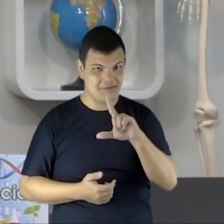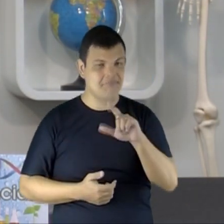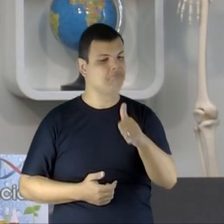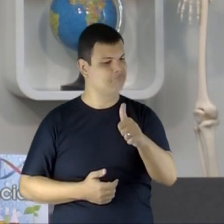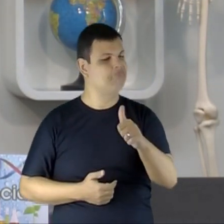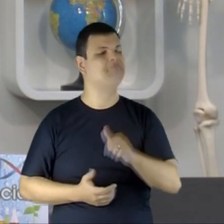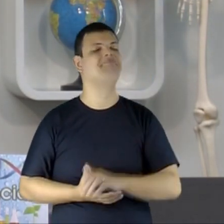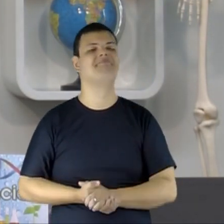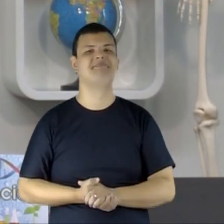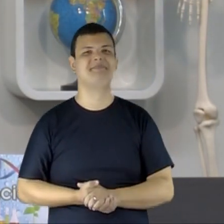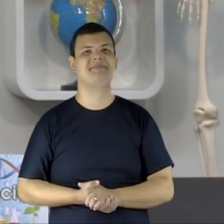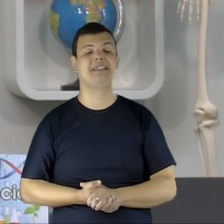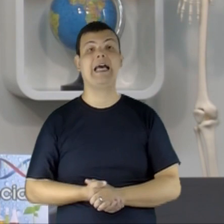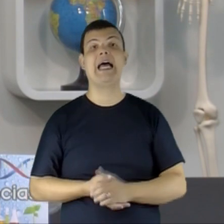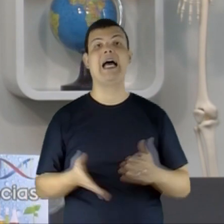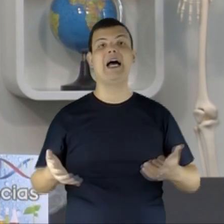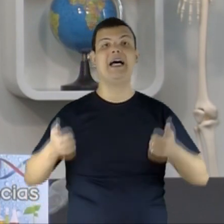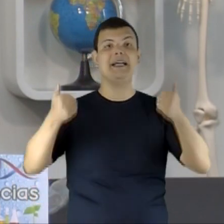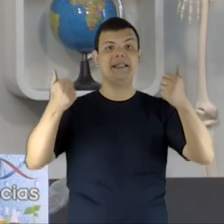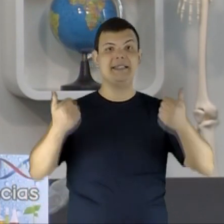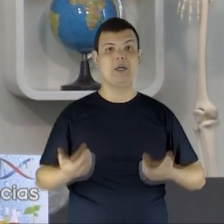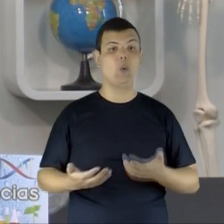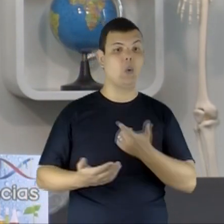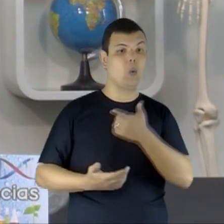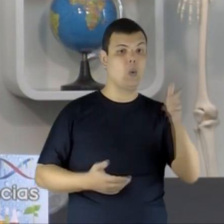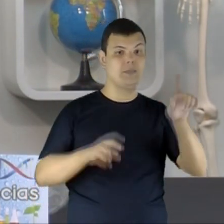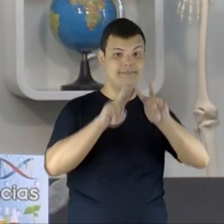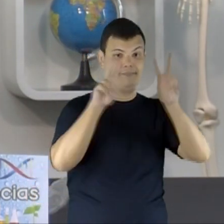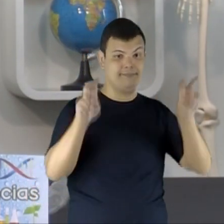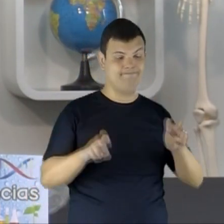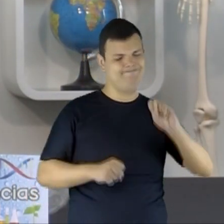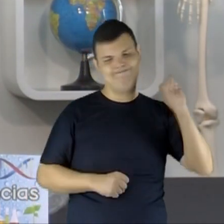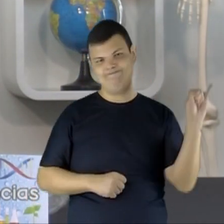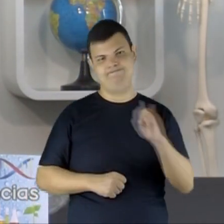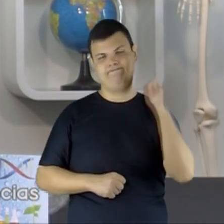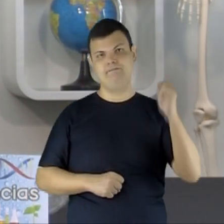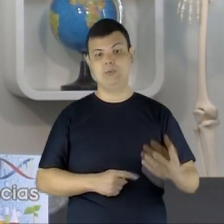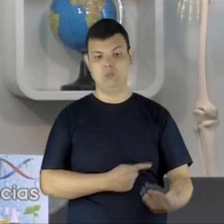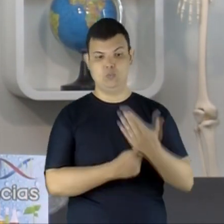ligado. Agora vamos falar sobre outro assunto importante para a